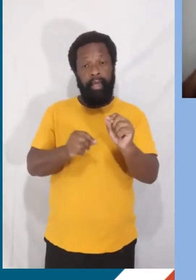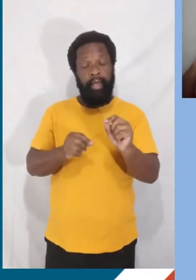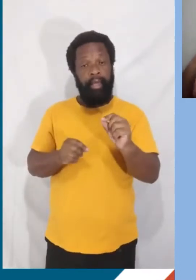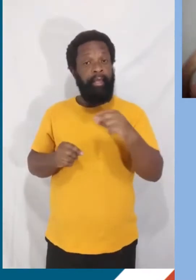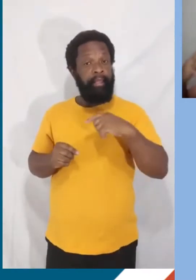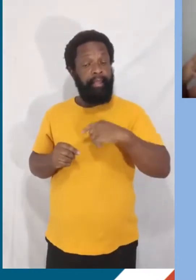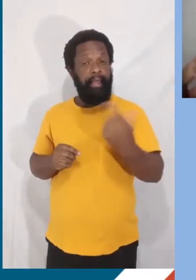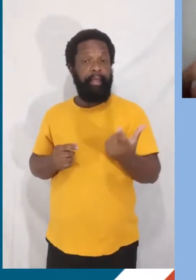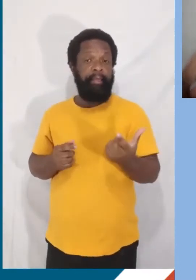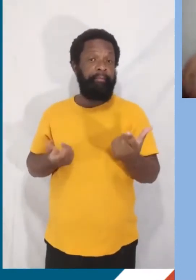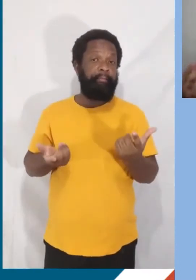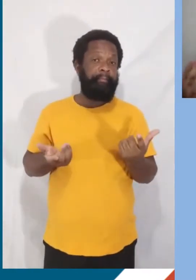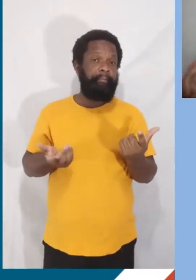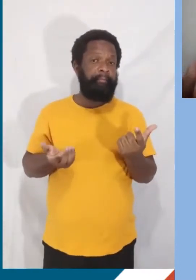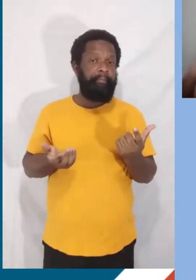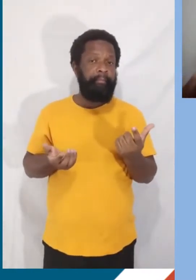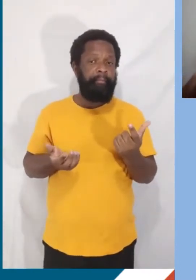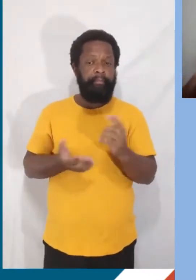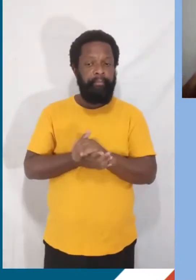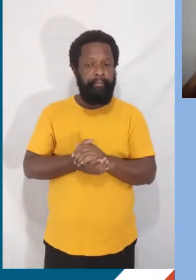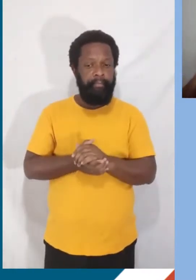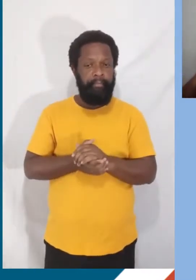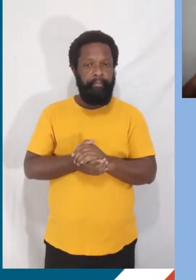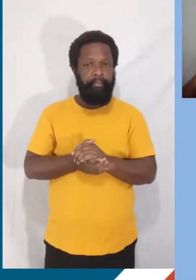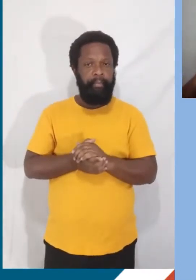temos nada mais nada menos